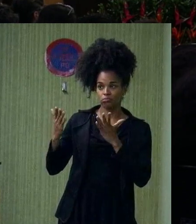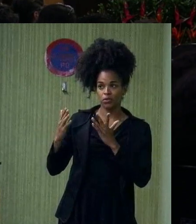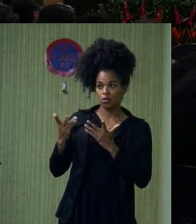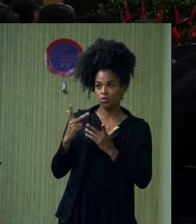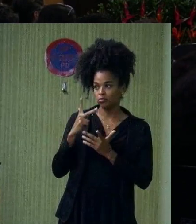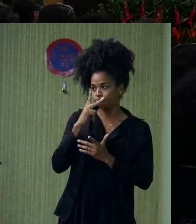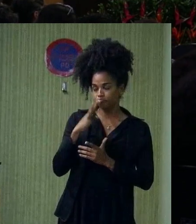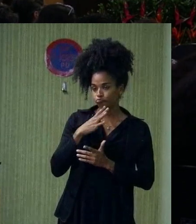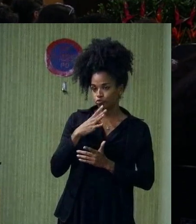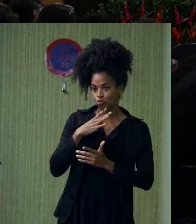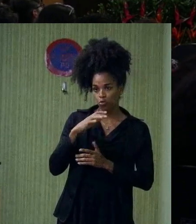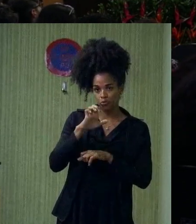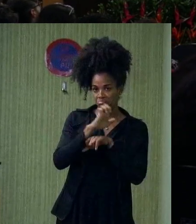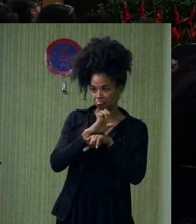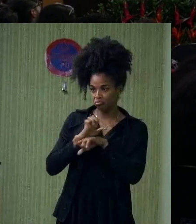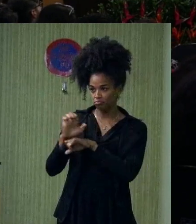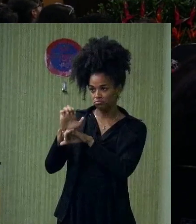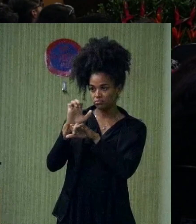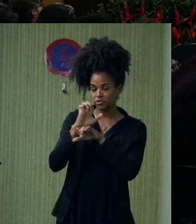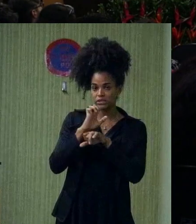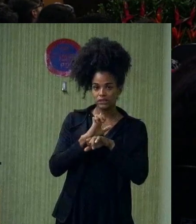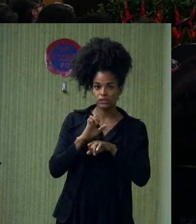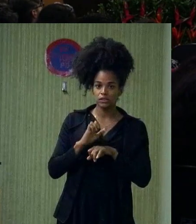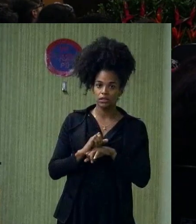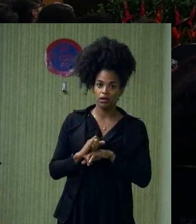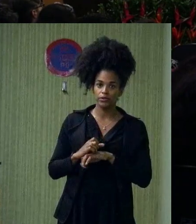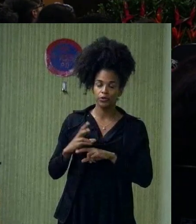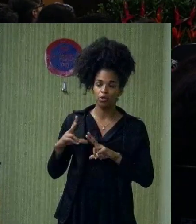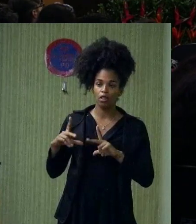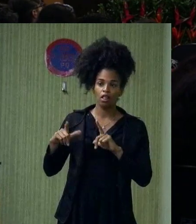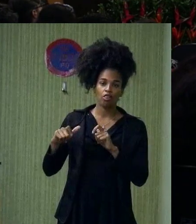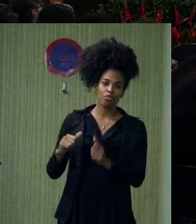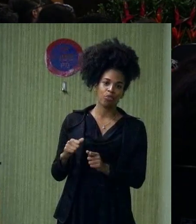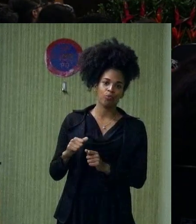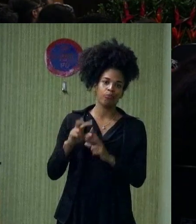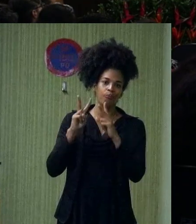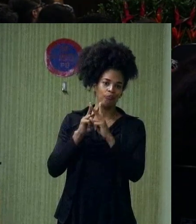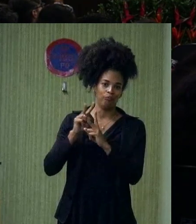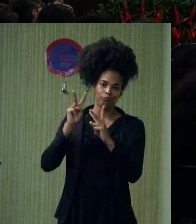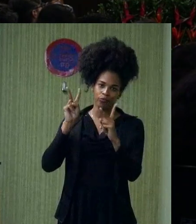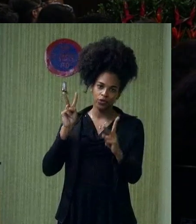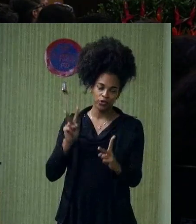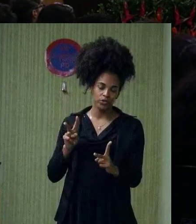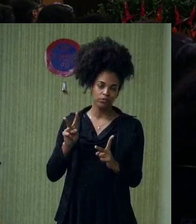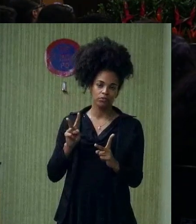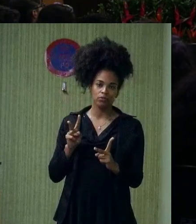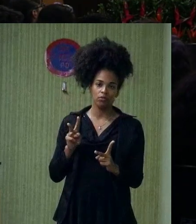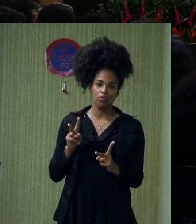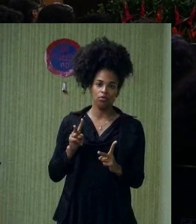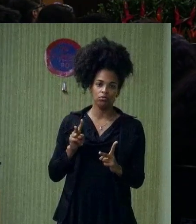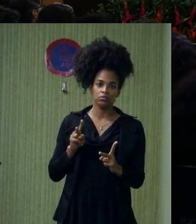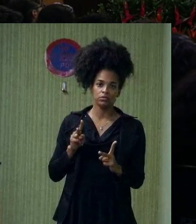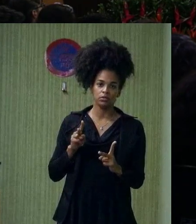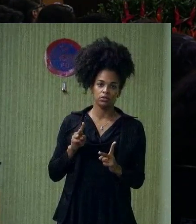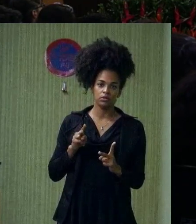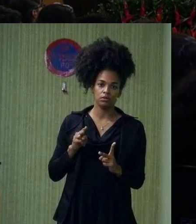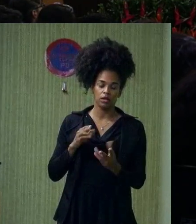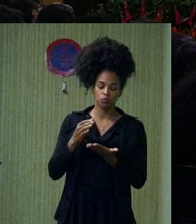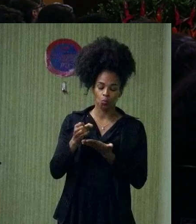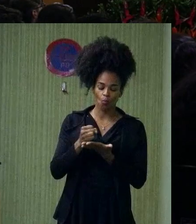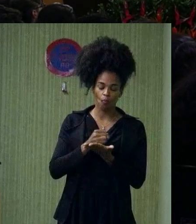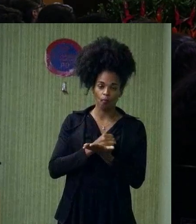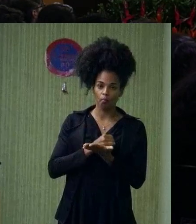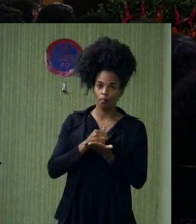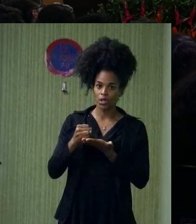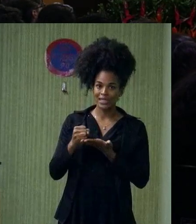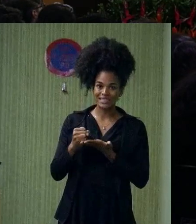dos outros estados mas da importância de nós termos tudo em meio digital agora né de nós termos tudo escaneado e não mais usar os